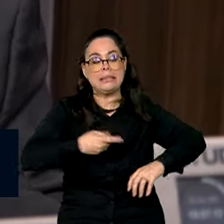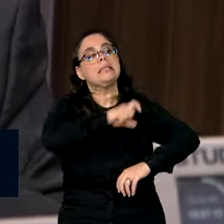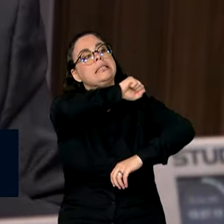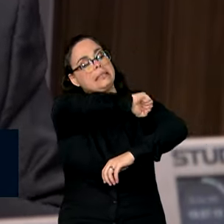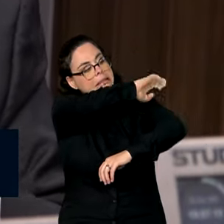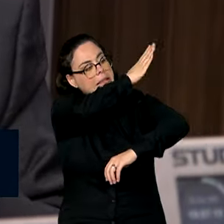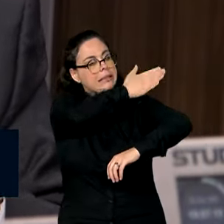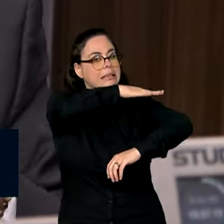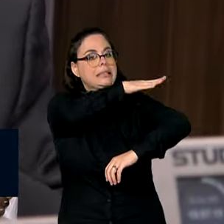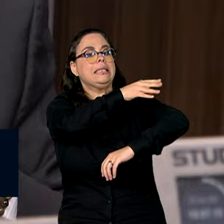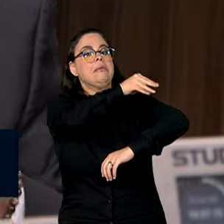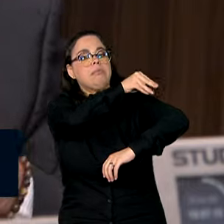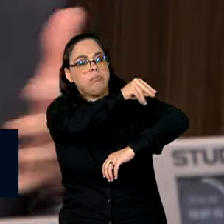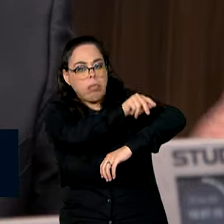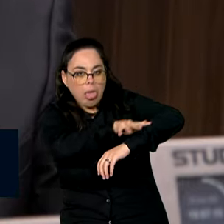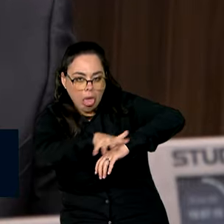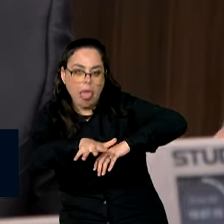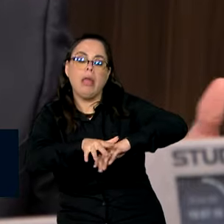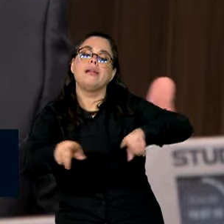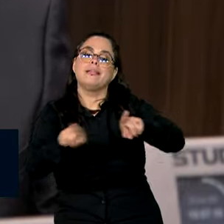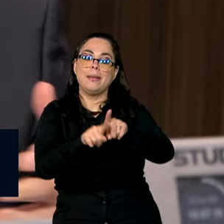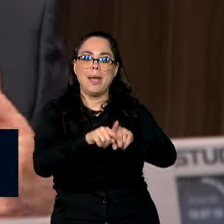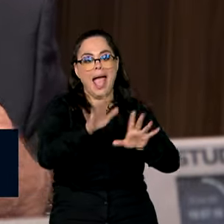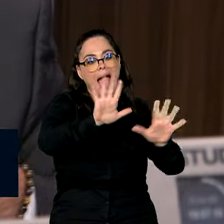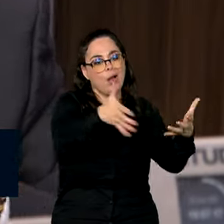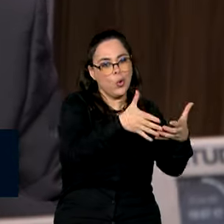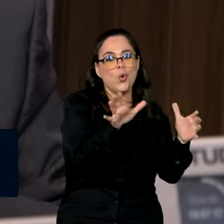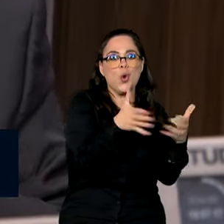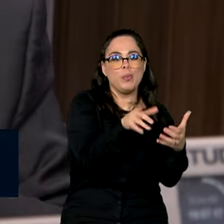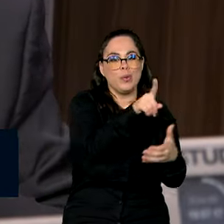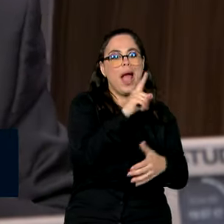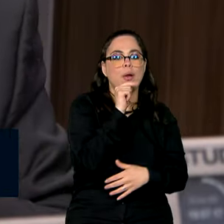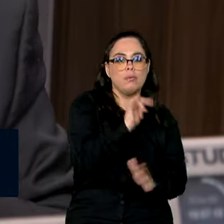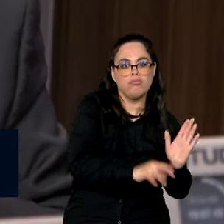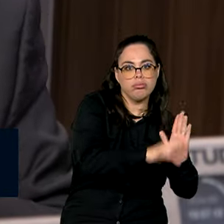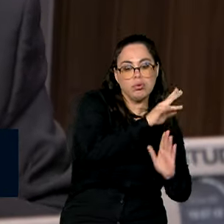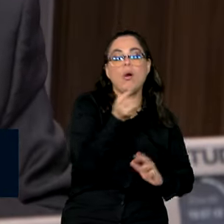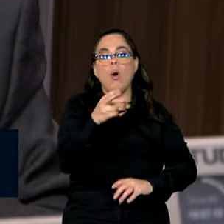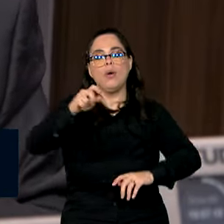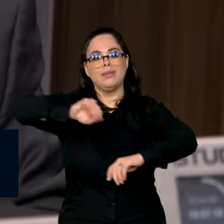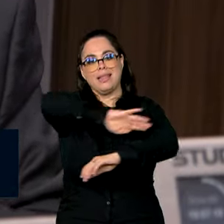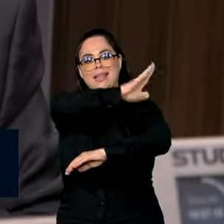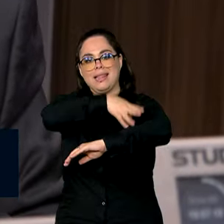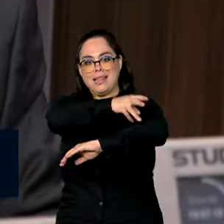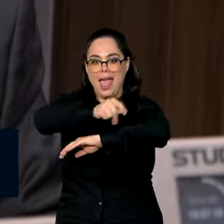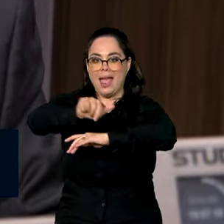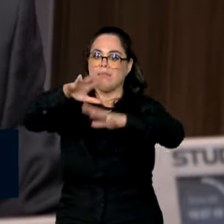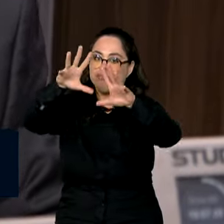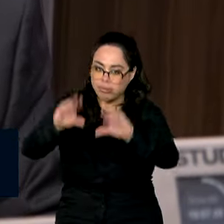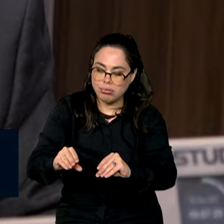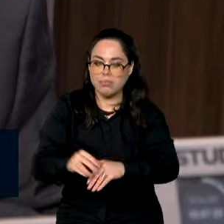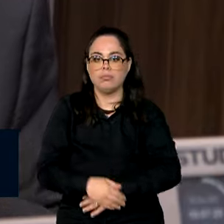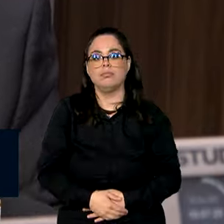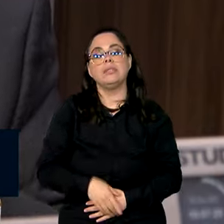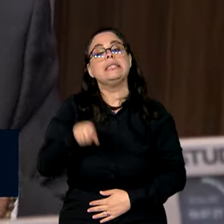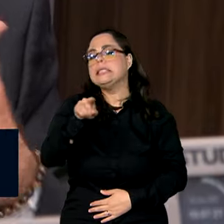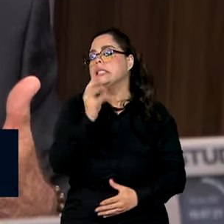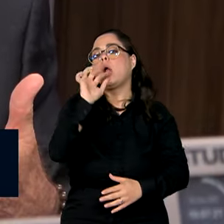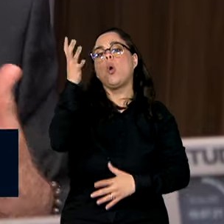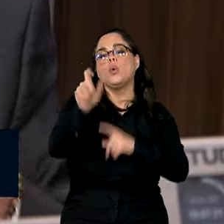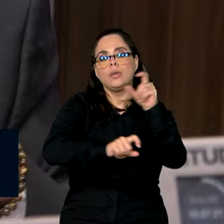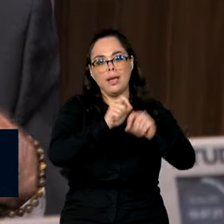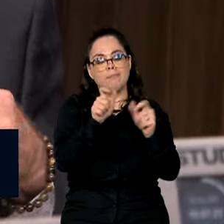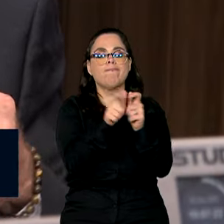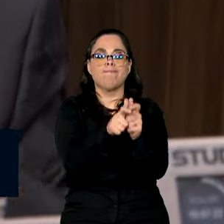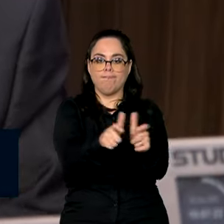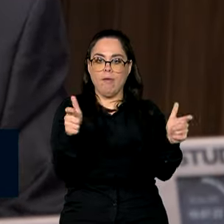populações estão sujeito a inundações e aos deslizamentos os os deslizamentos são os desastres onde